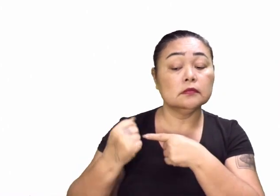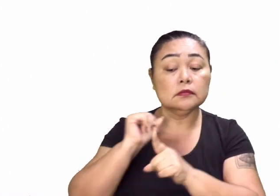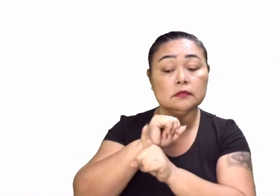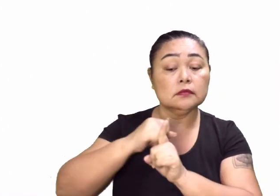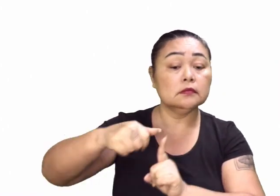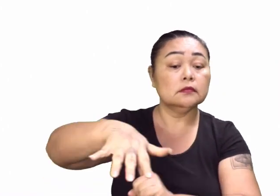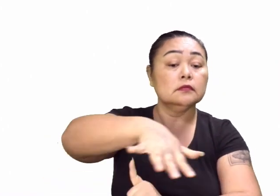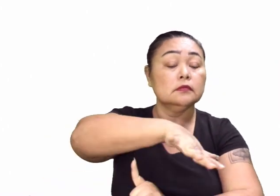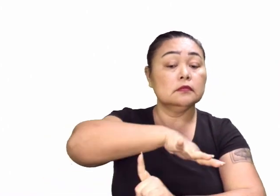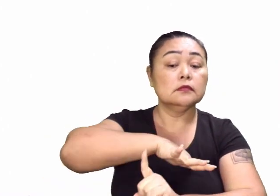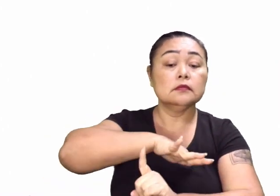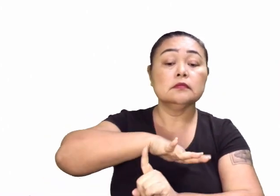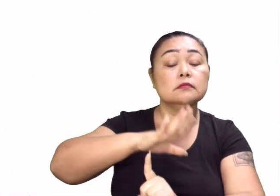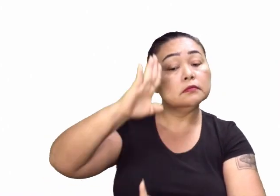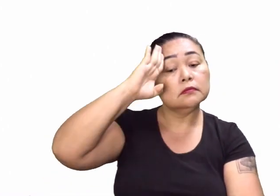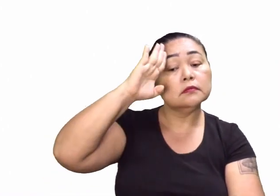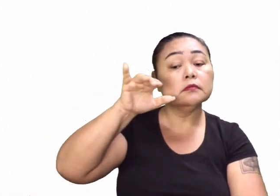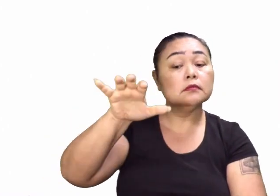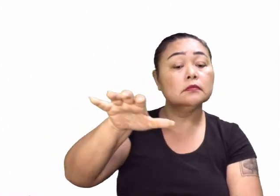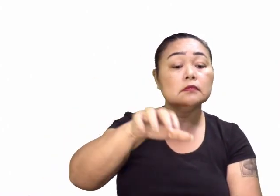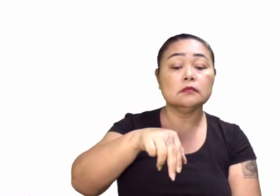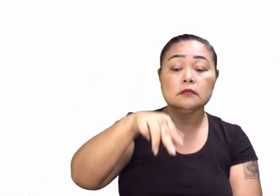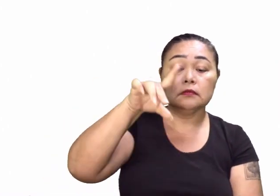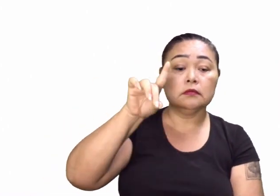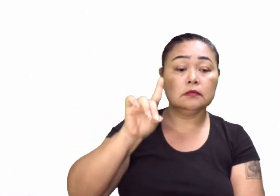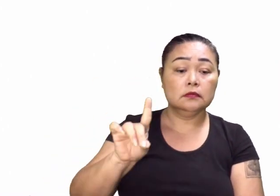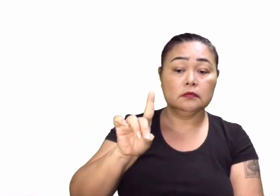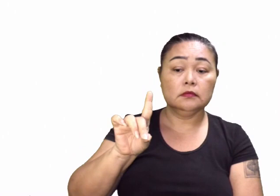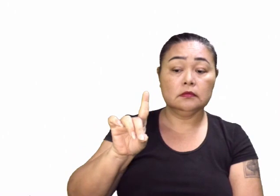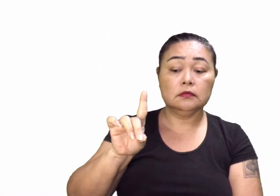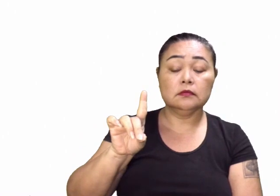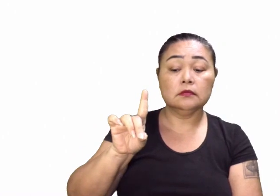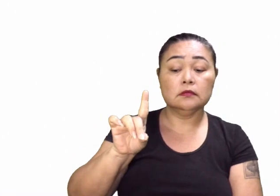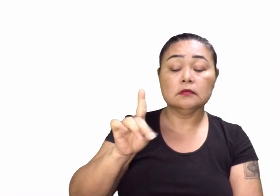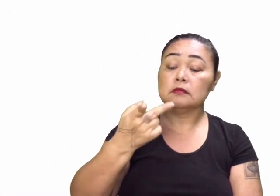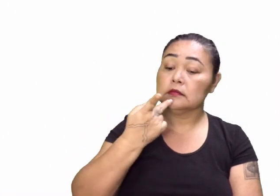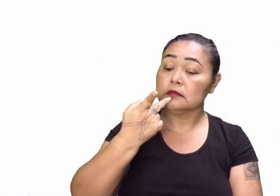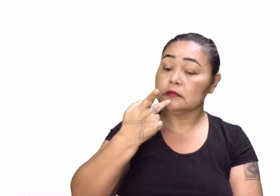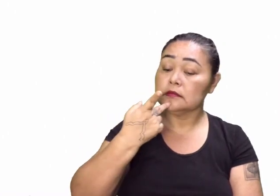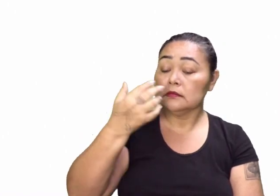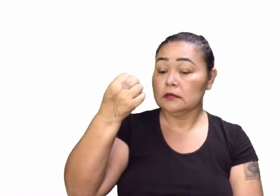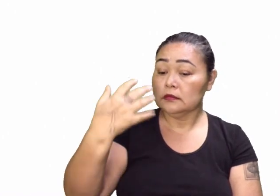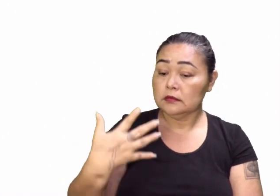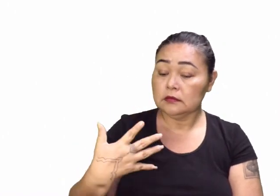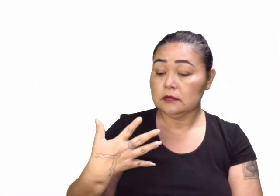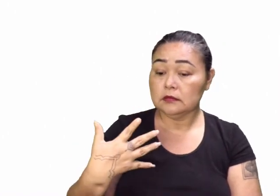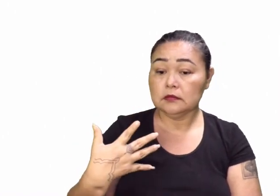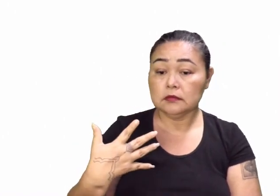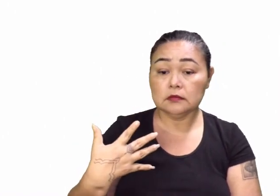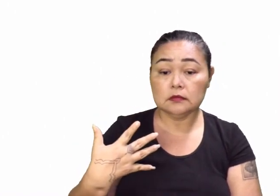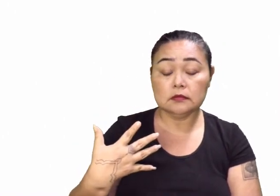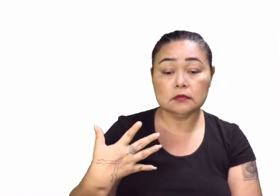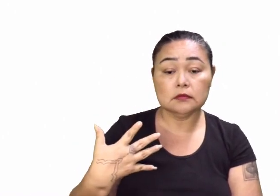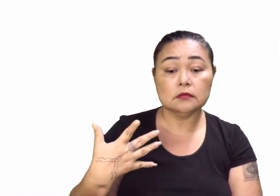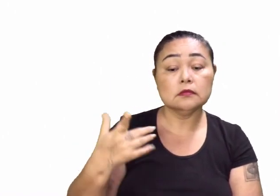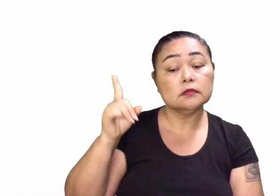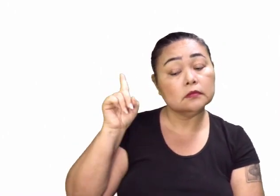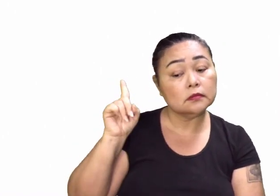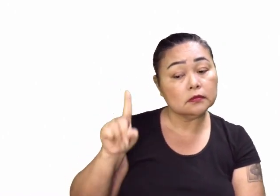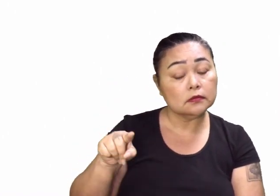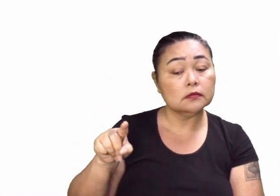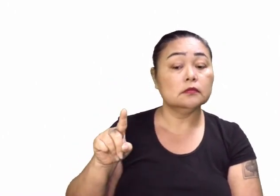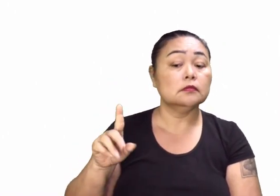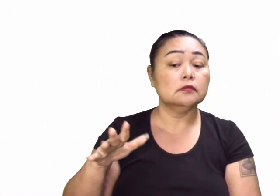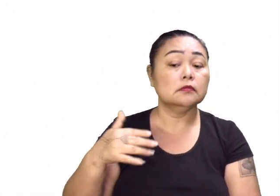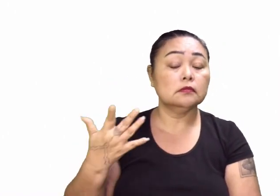e social, principalmente para a região Nordeste, como o Rogério queria falar, né, Rogério? Olha aí, ó.